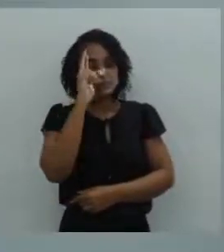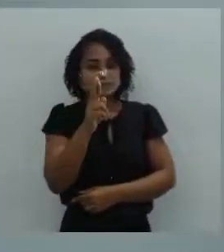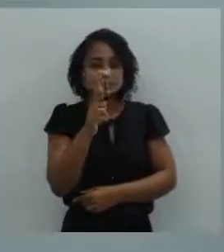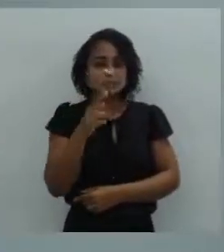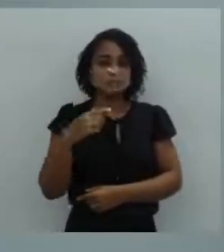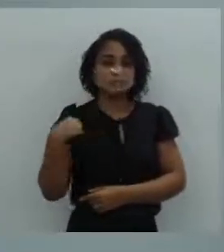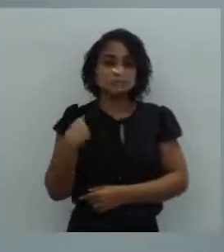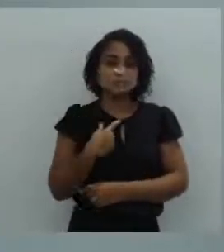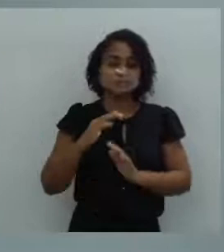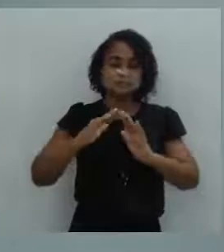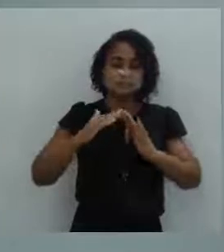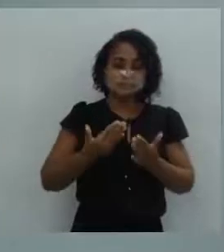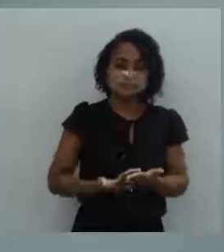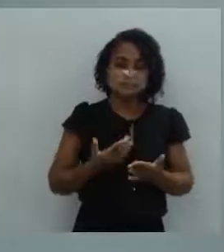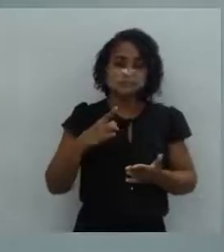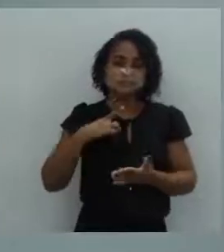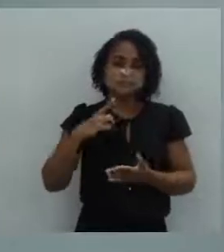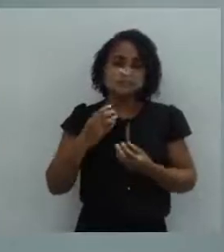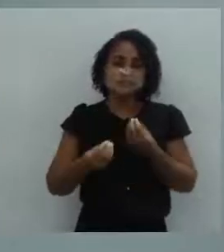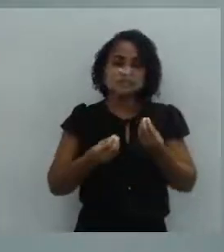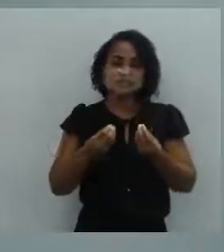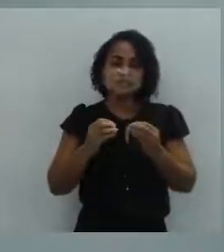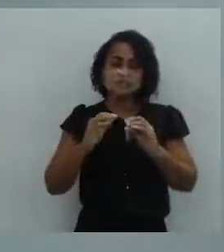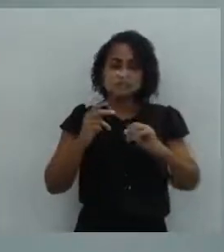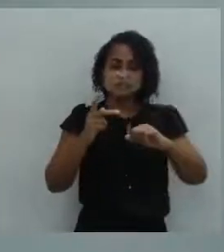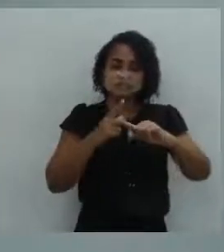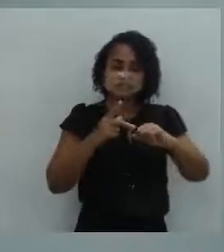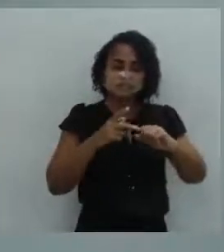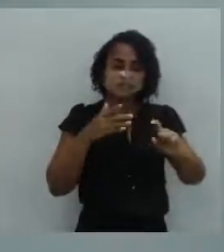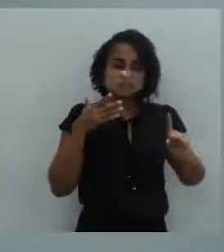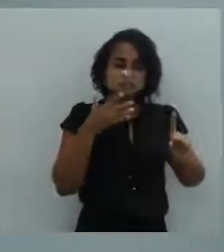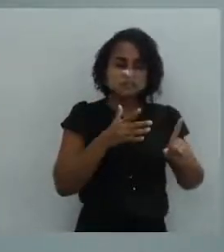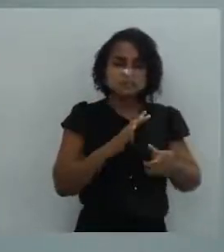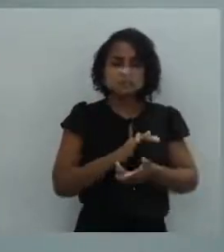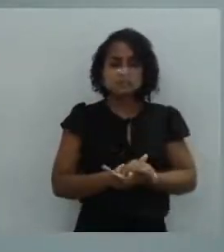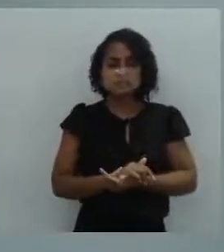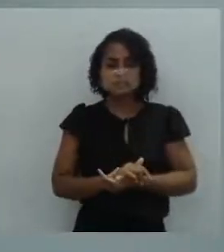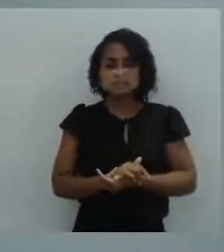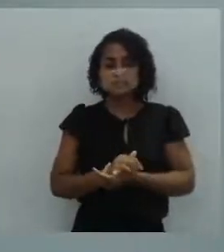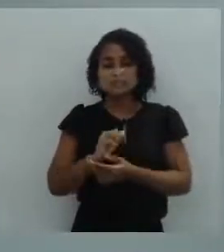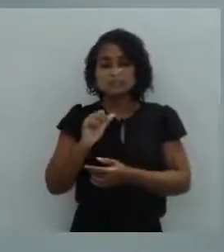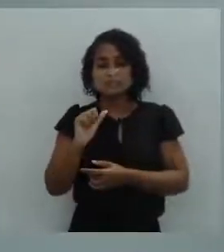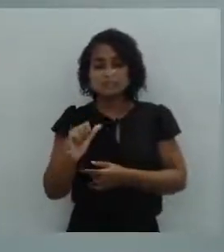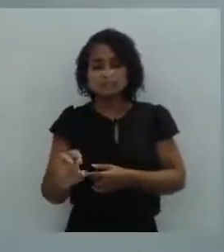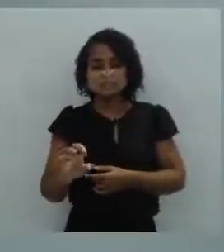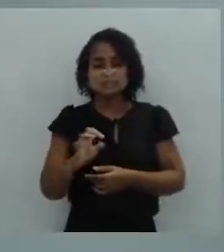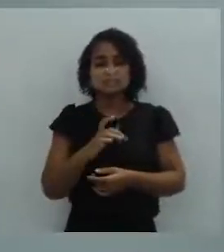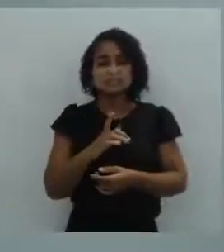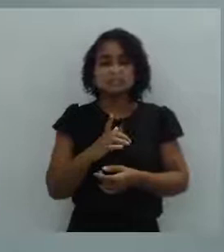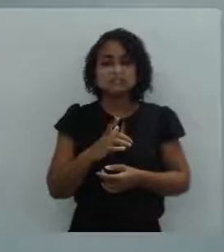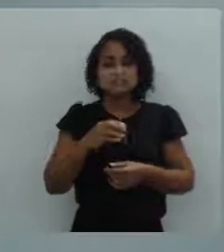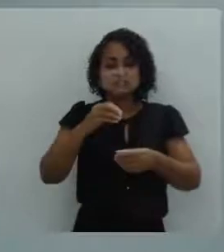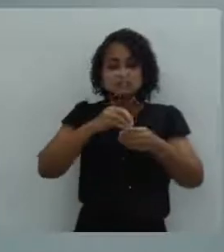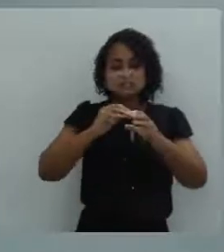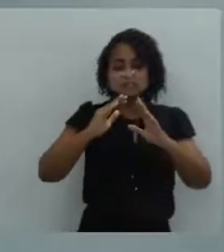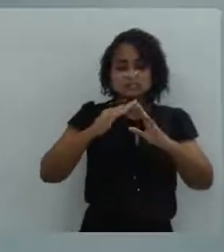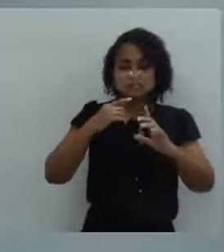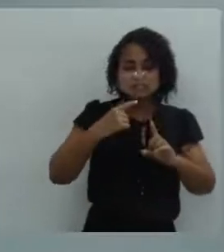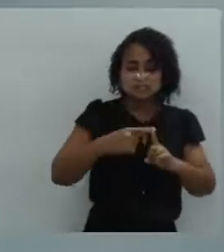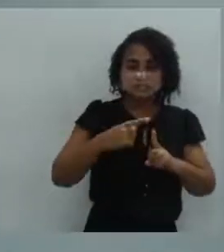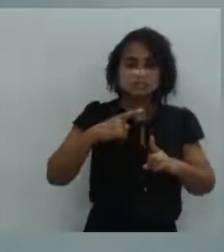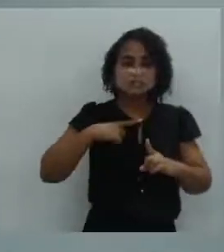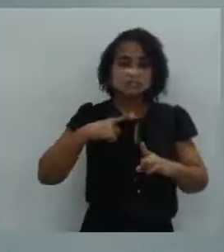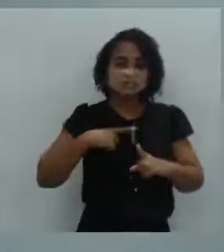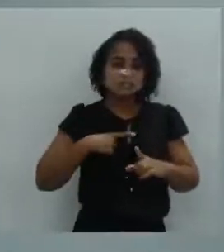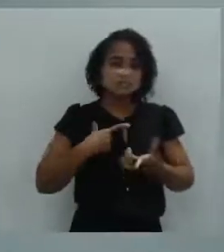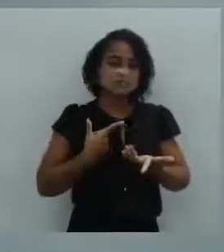minha escola, a gestora da minha escola, qual é o pronome de tratamento que eu devo usar para ela? Se eu estou na igreja, Quem é o meu